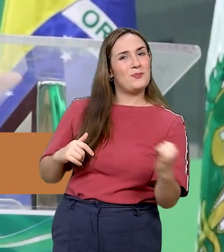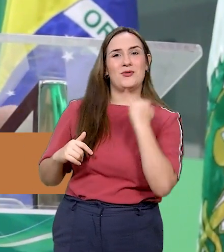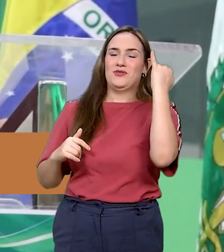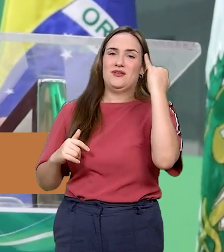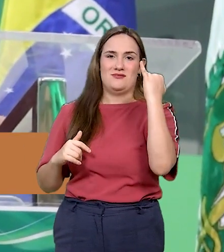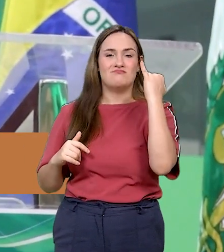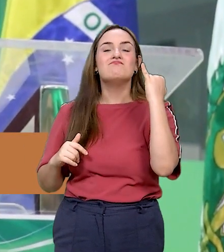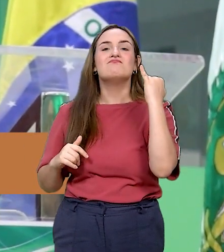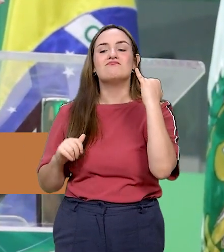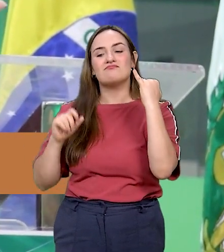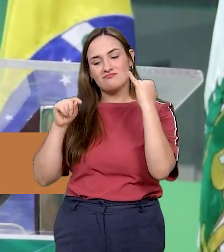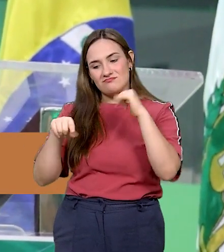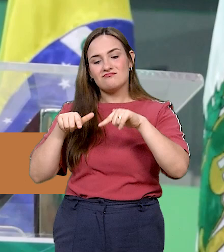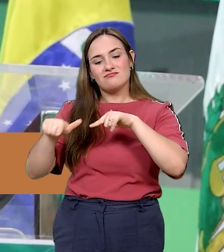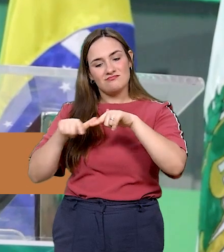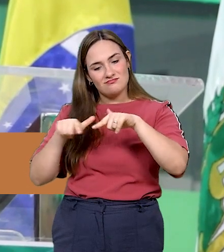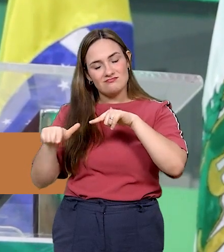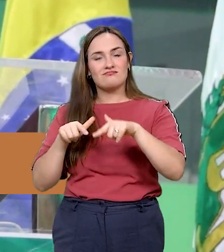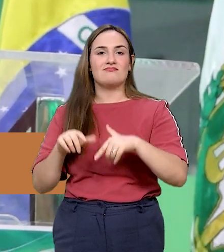trabalho seja bem,